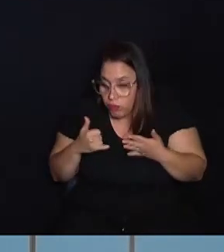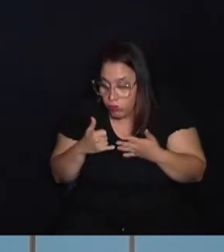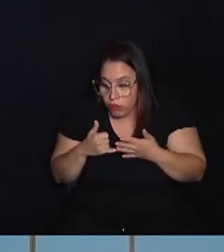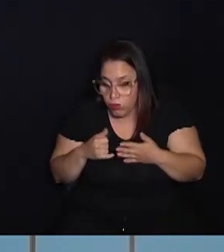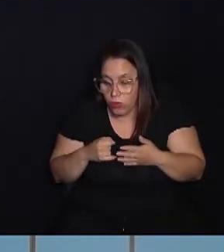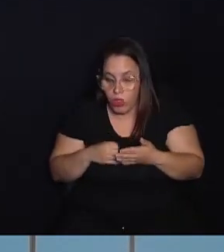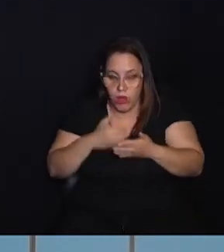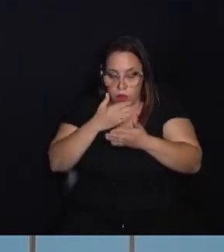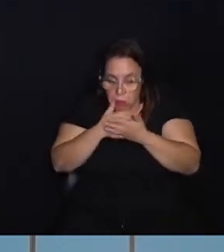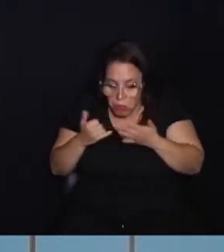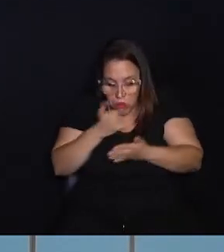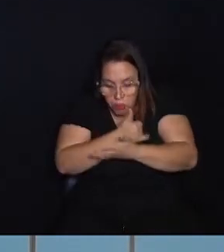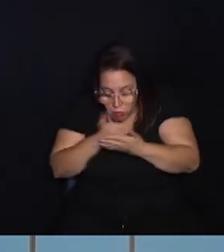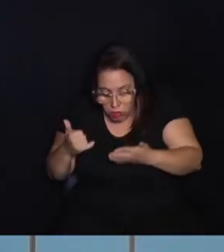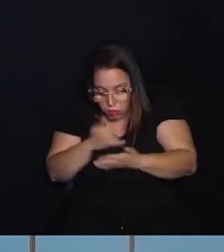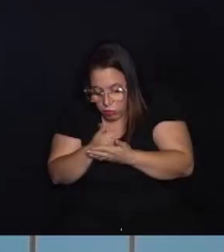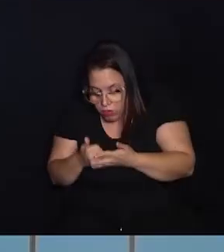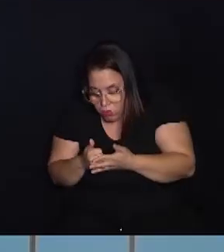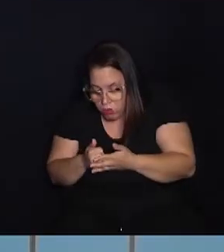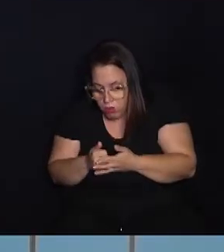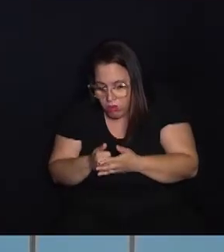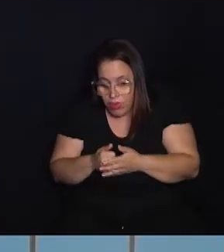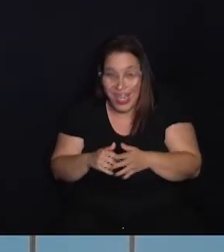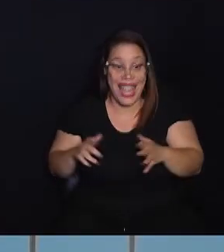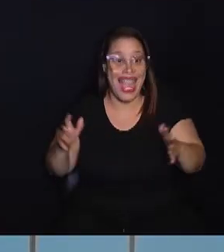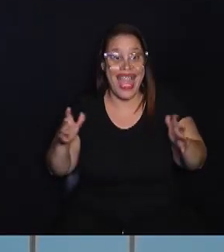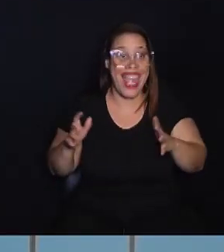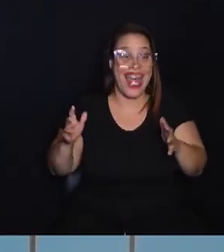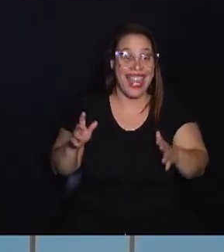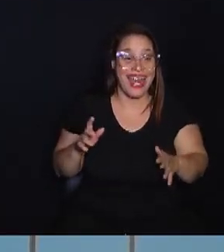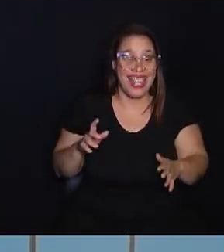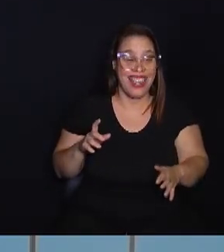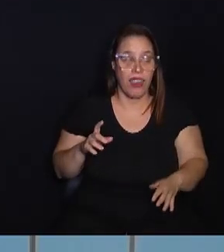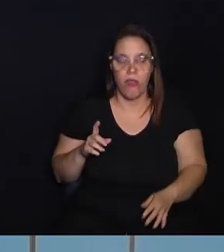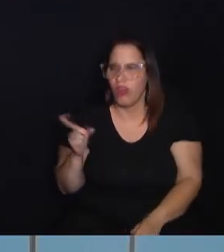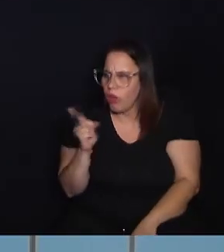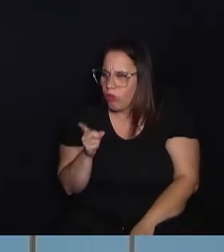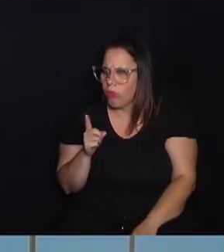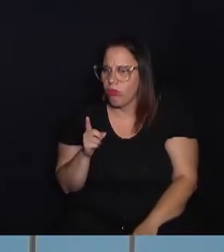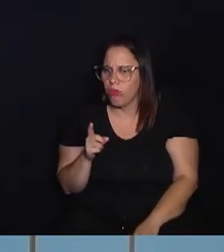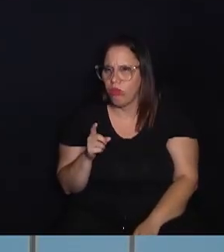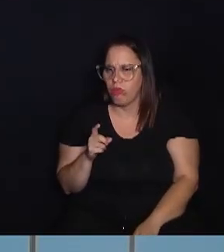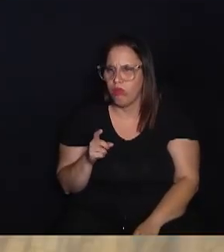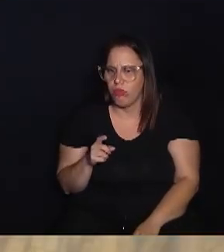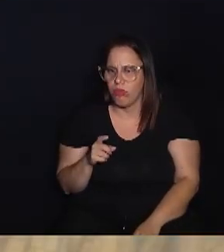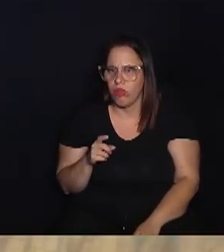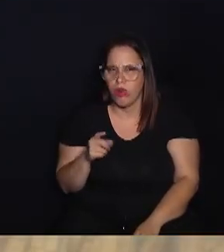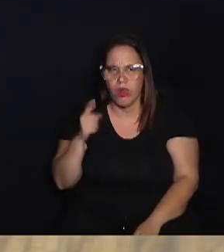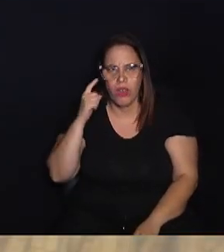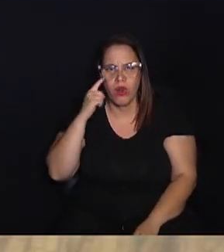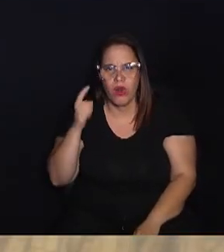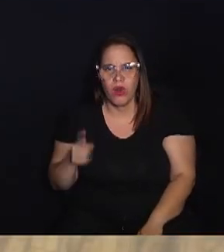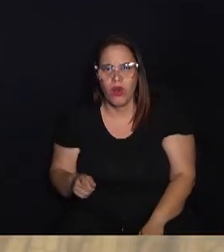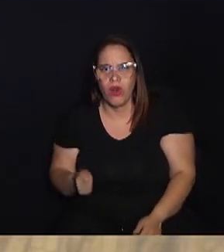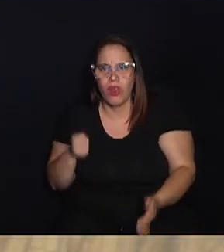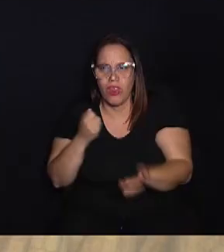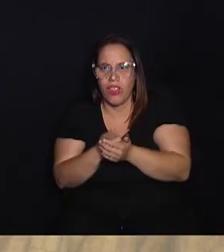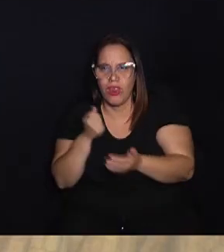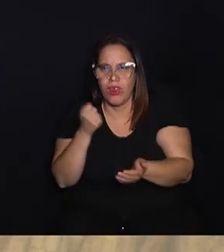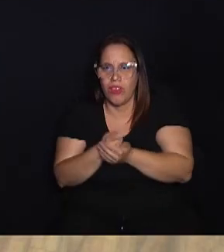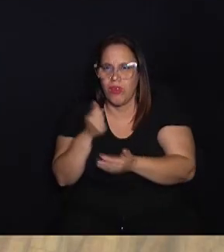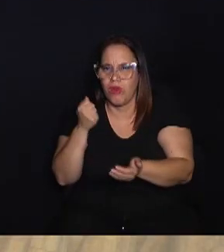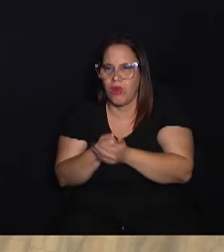cheirando e não vai dar barato. Então vai chegar uma hora que ele vai lá, pô, não tem mais sentido. Para que eu vou ficar comprando,